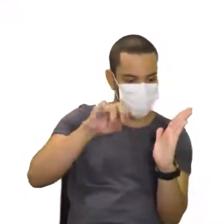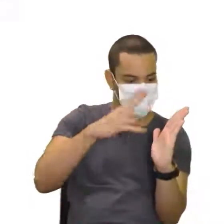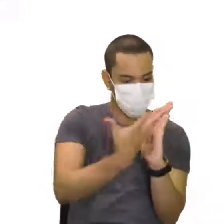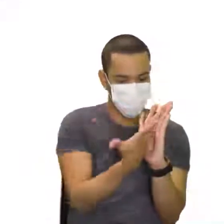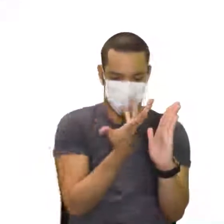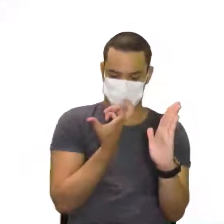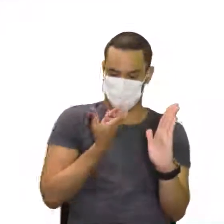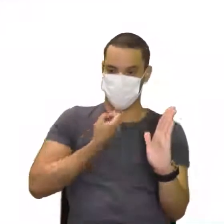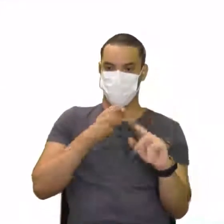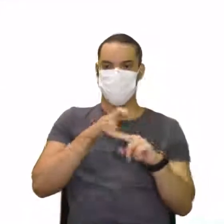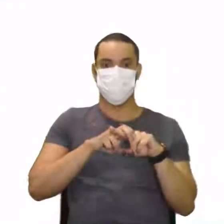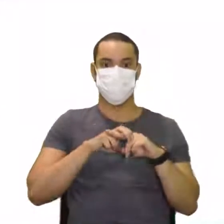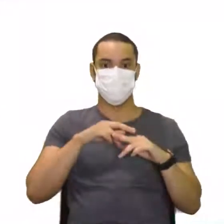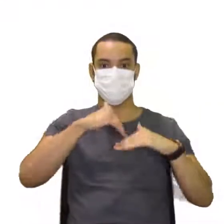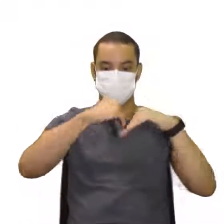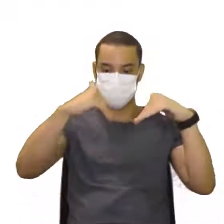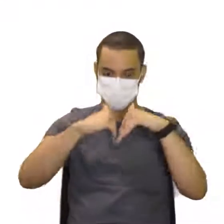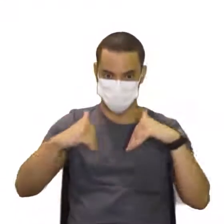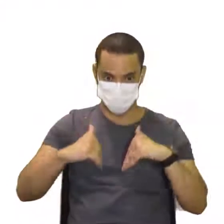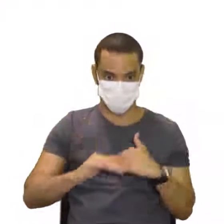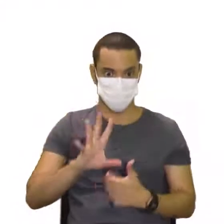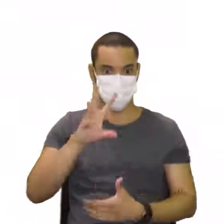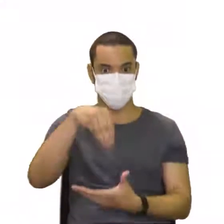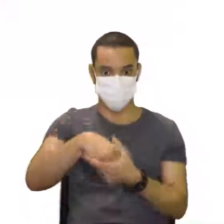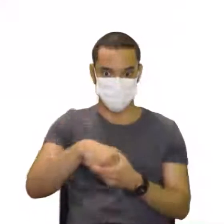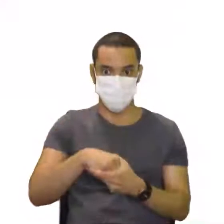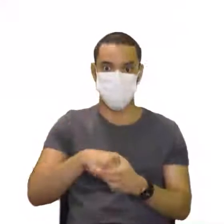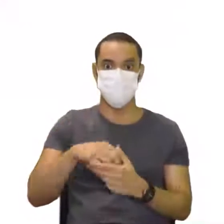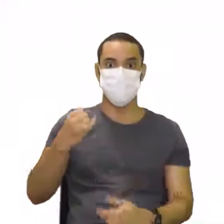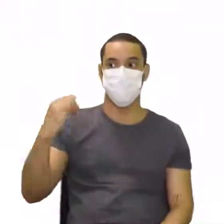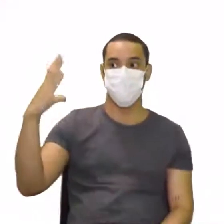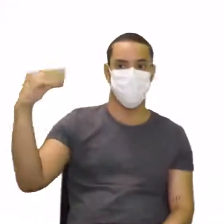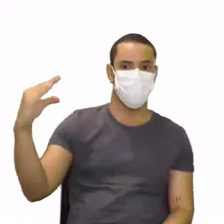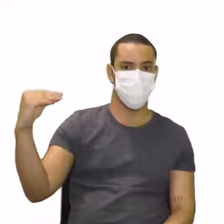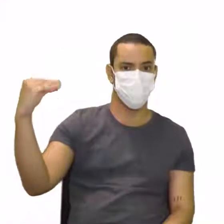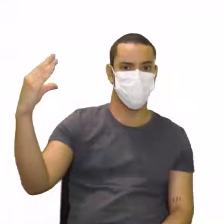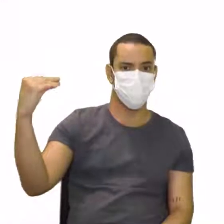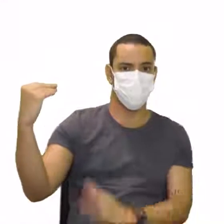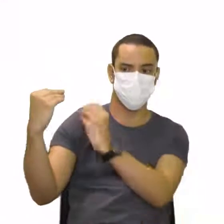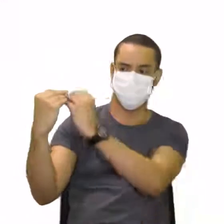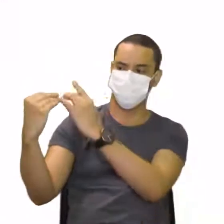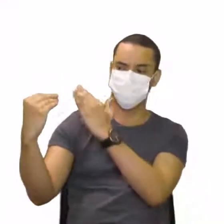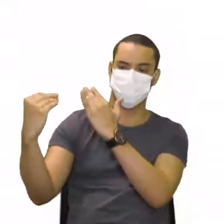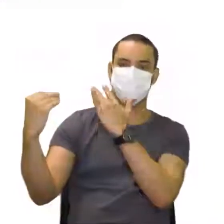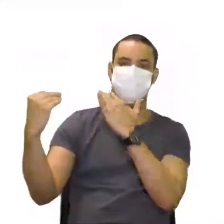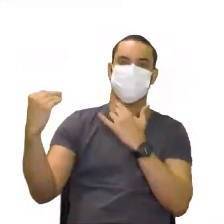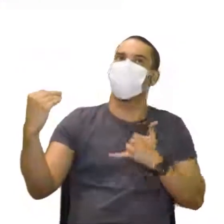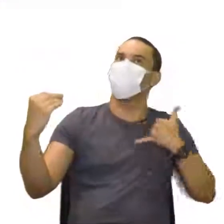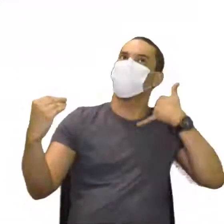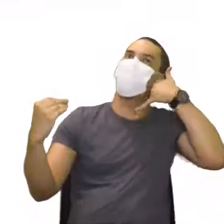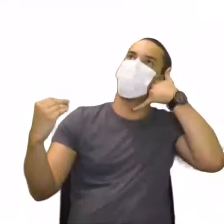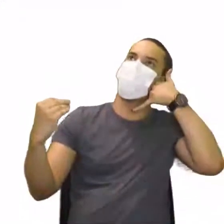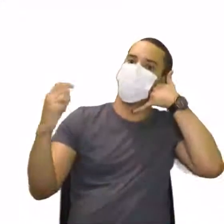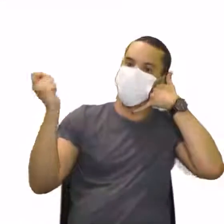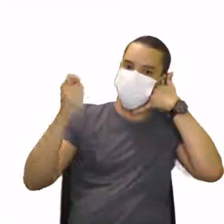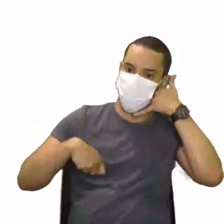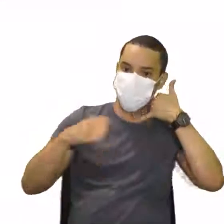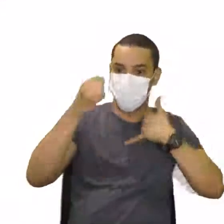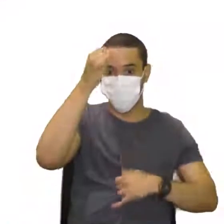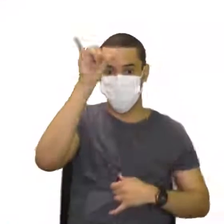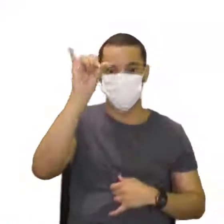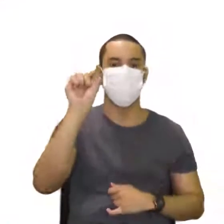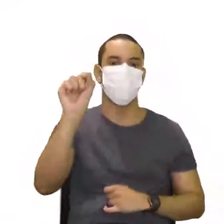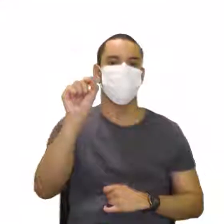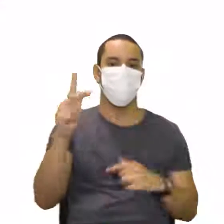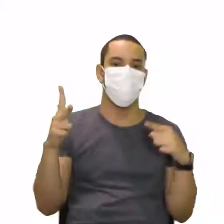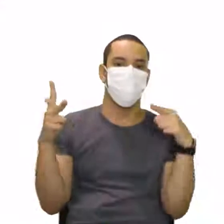pela separação de sinais em filtros e pela rejeição de interferências e ruídos e muito mais. Então, esse